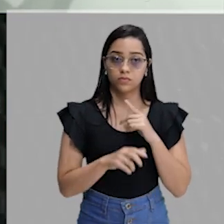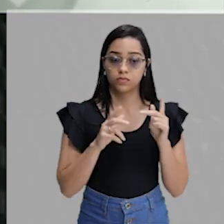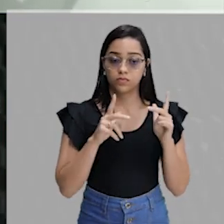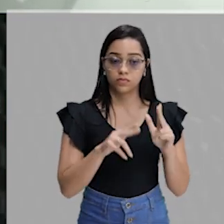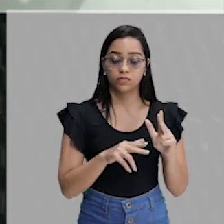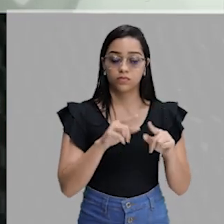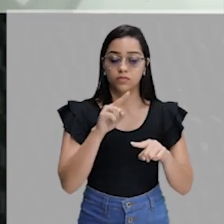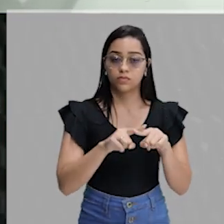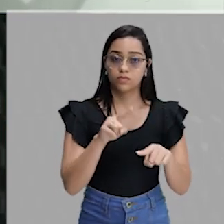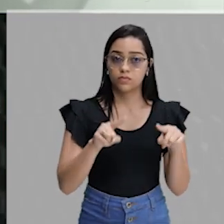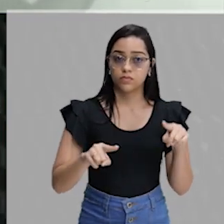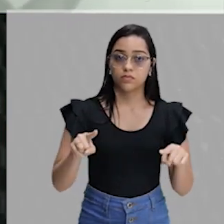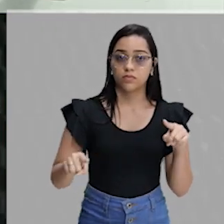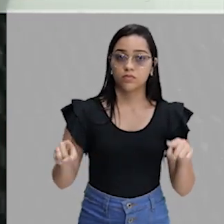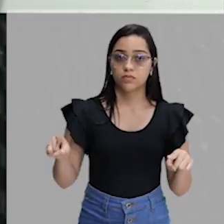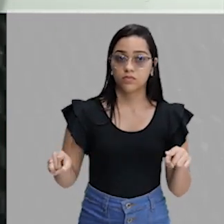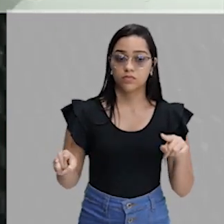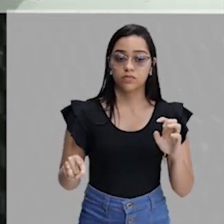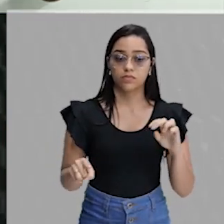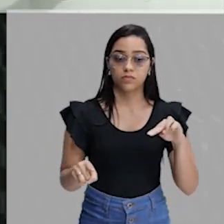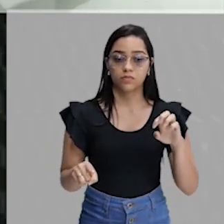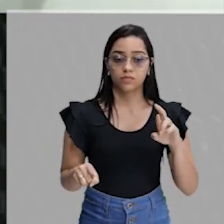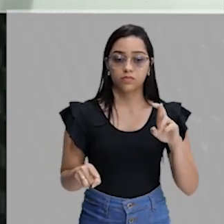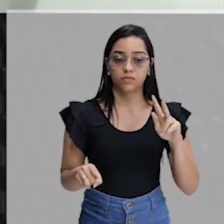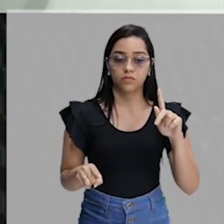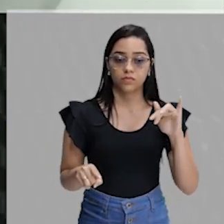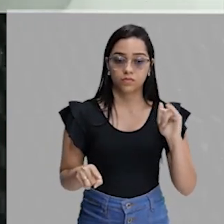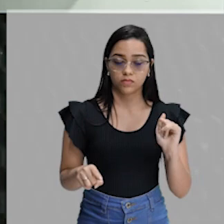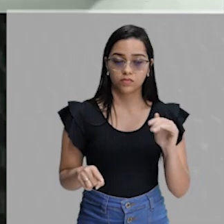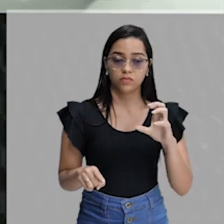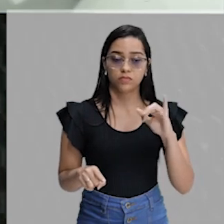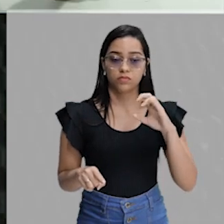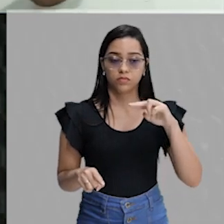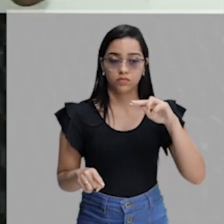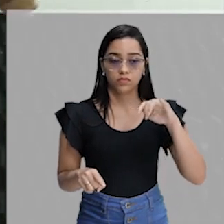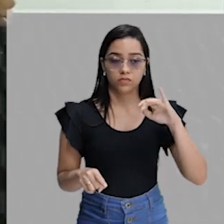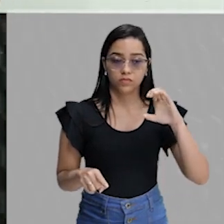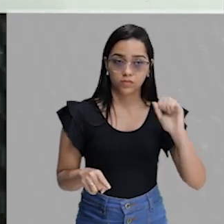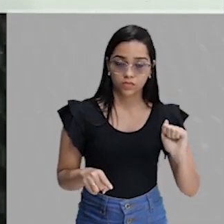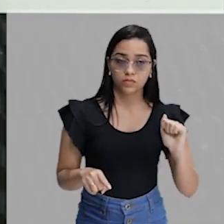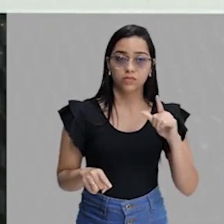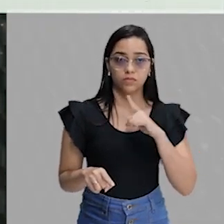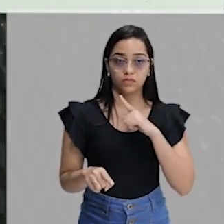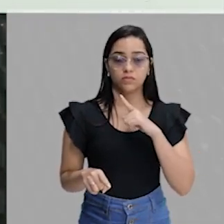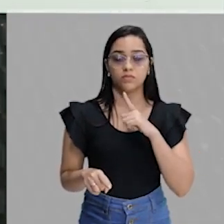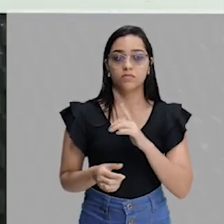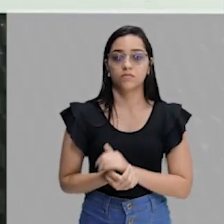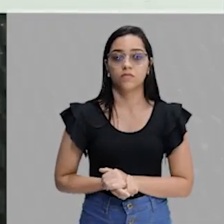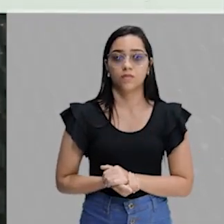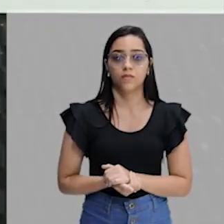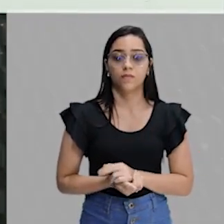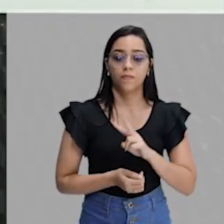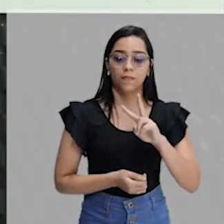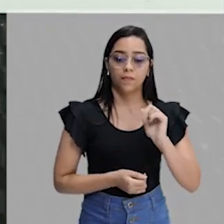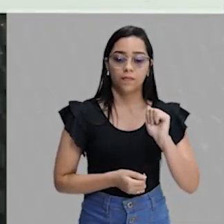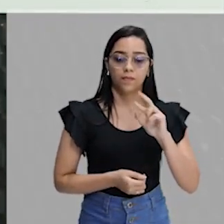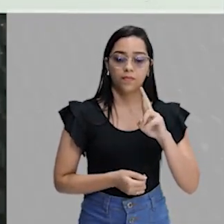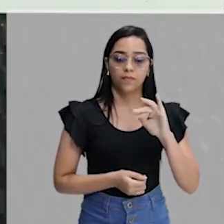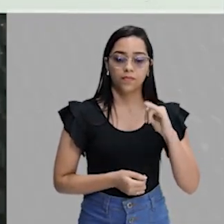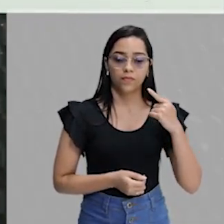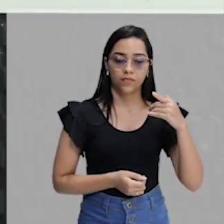a variação da energia cinética, certo? O delta aqui é variação, né?